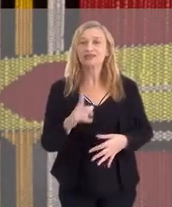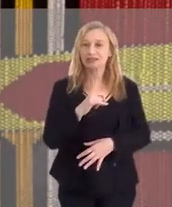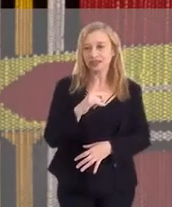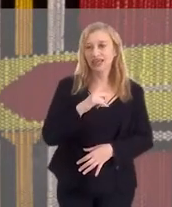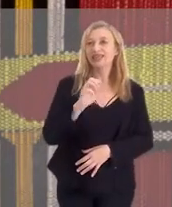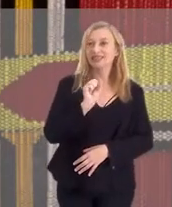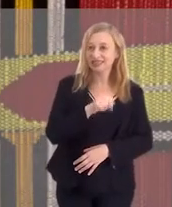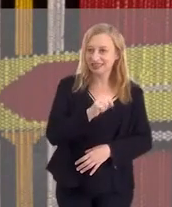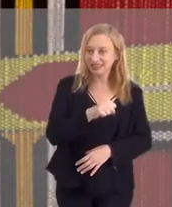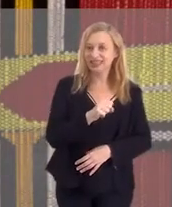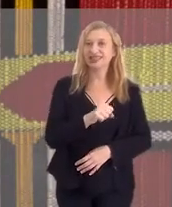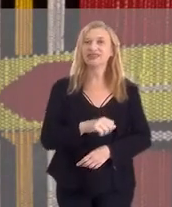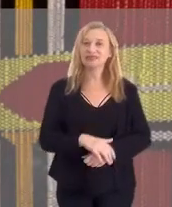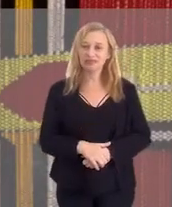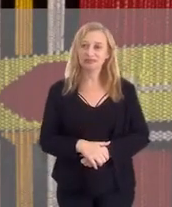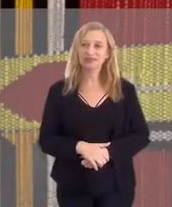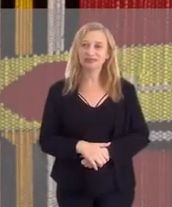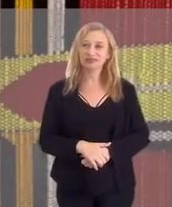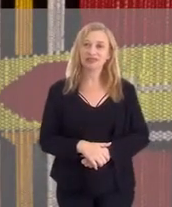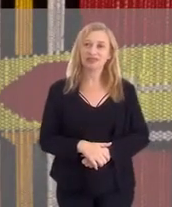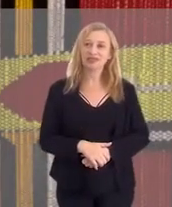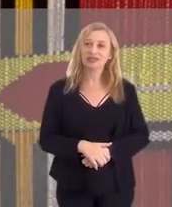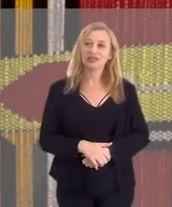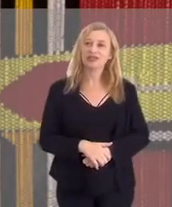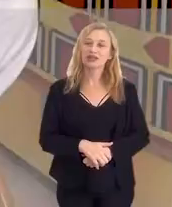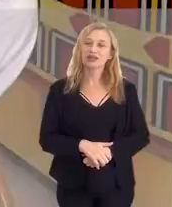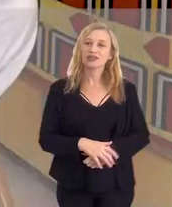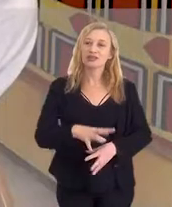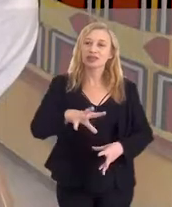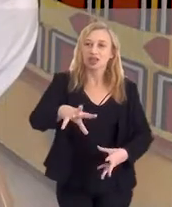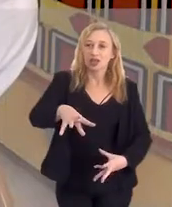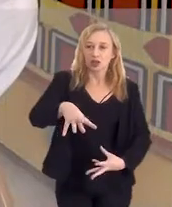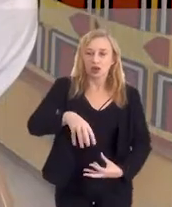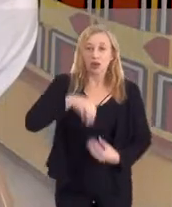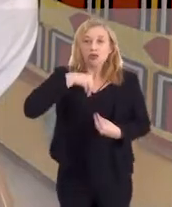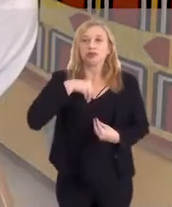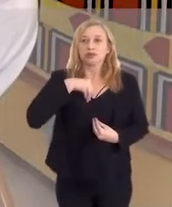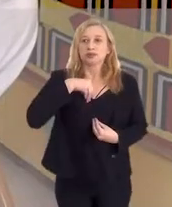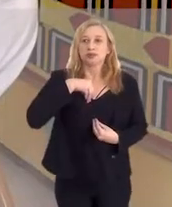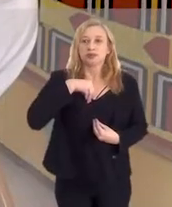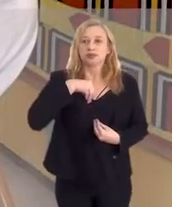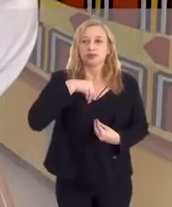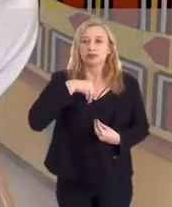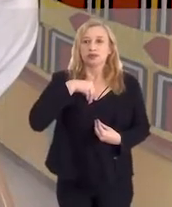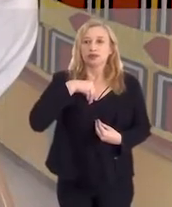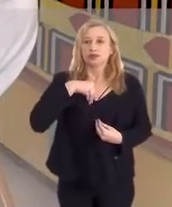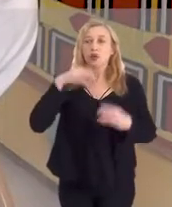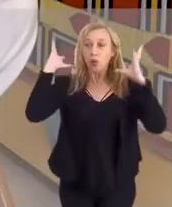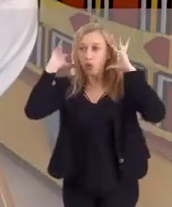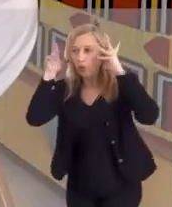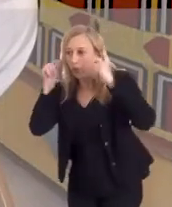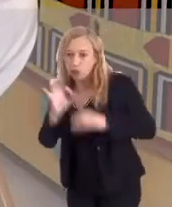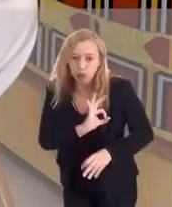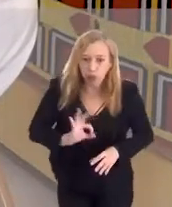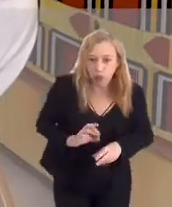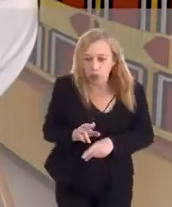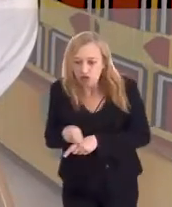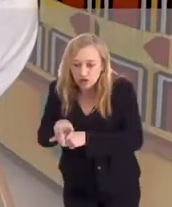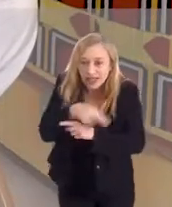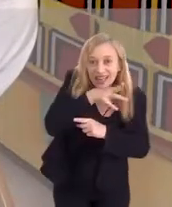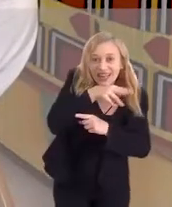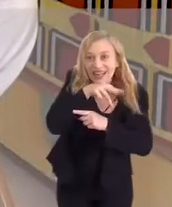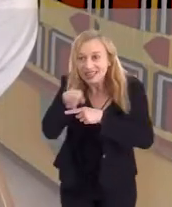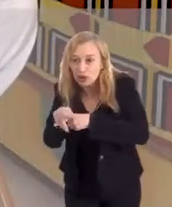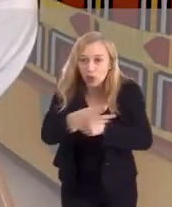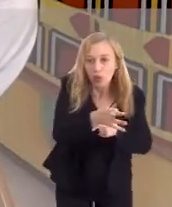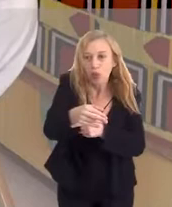Então, existem sim as incorporações dos animais. Você se transmuta, você vira uma onça, ou você vira uma cobra, ou você